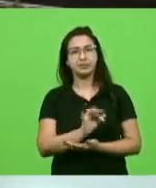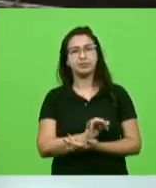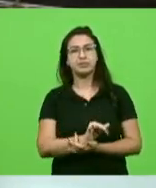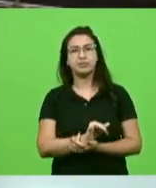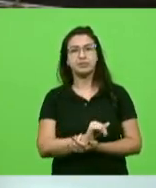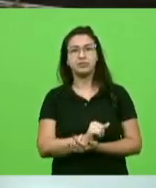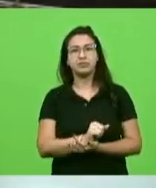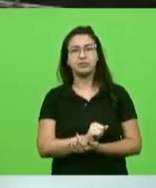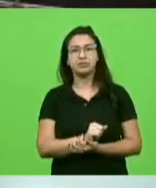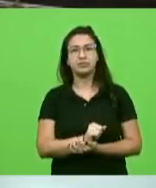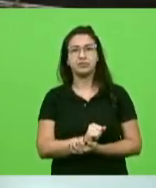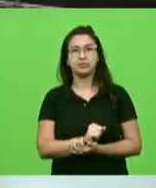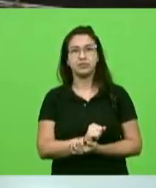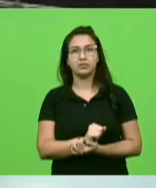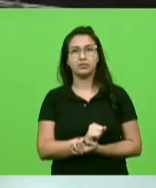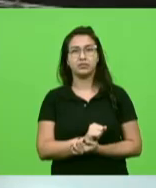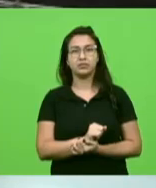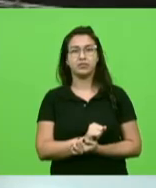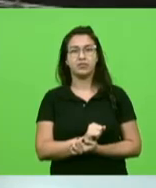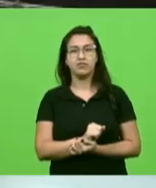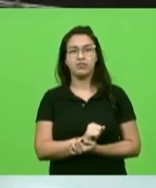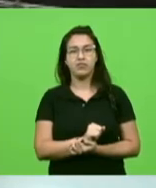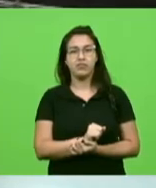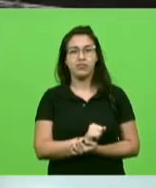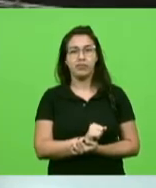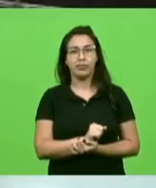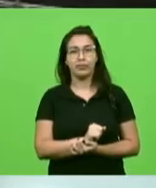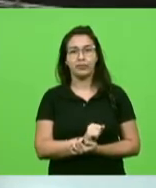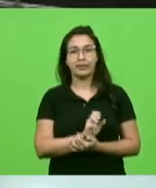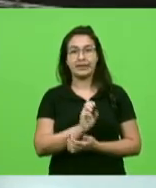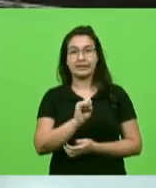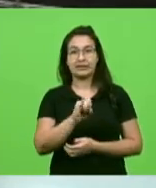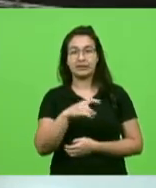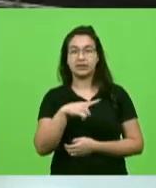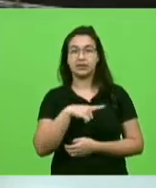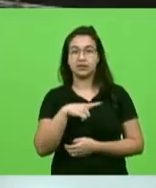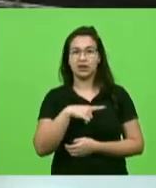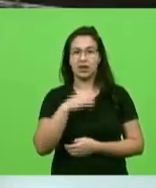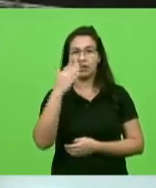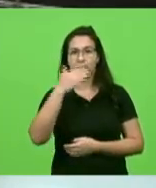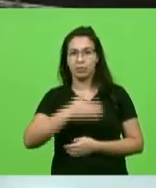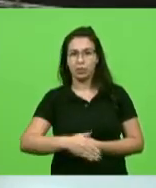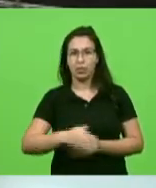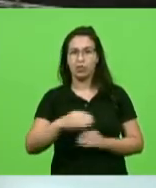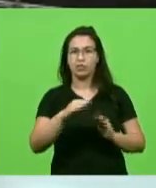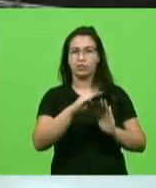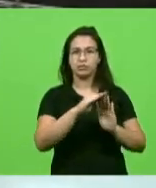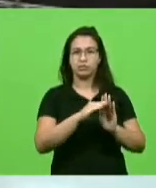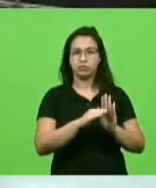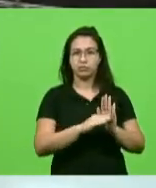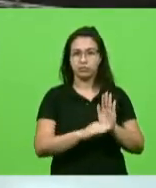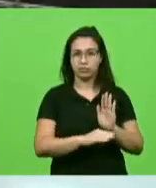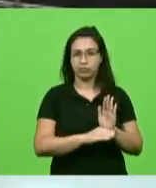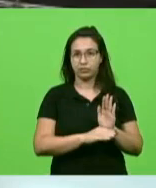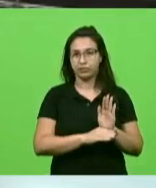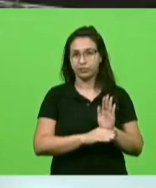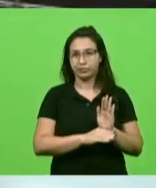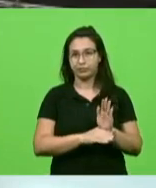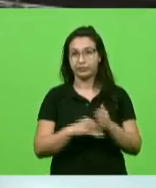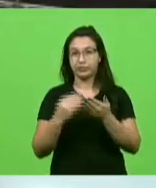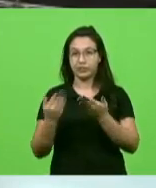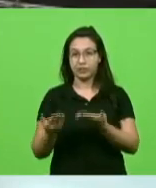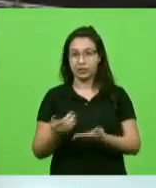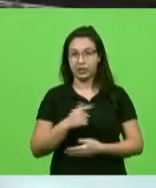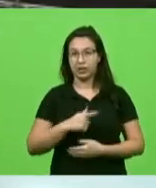diante da resistência de indícios é do